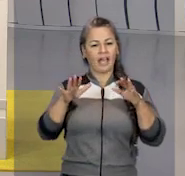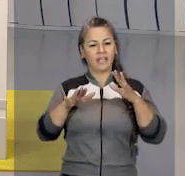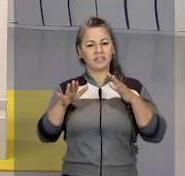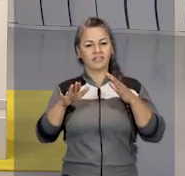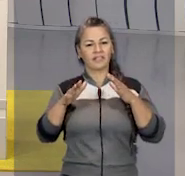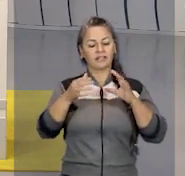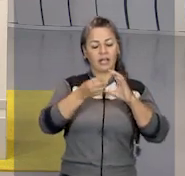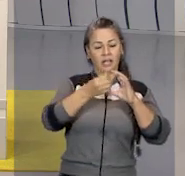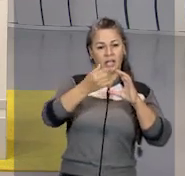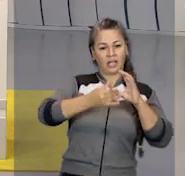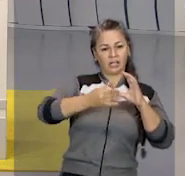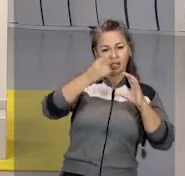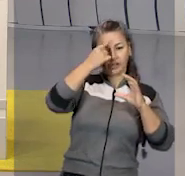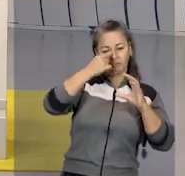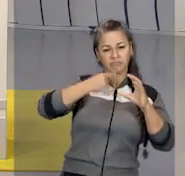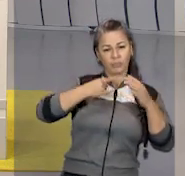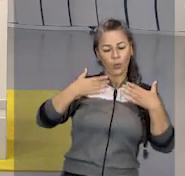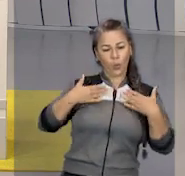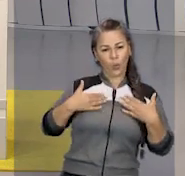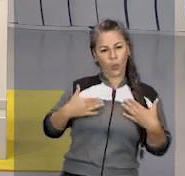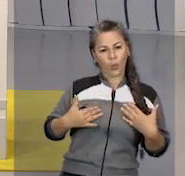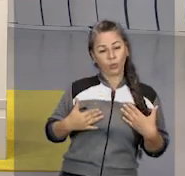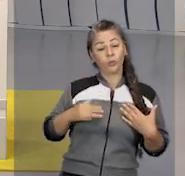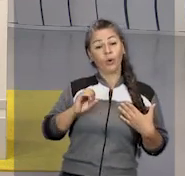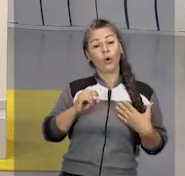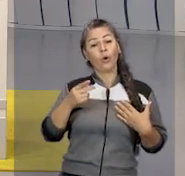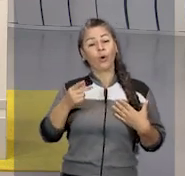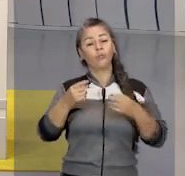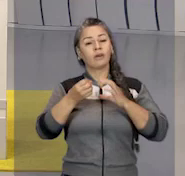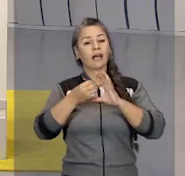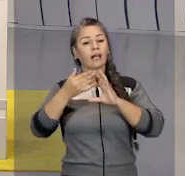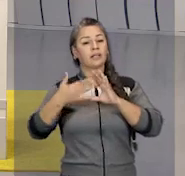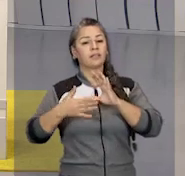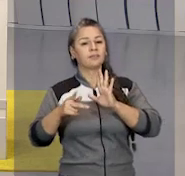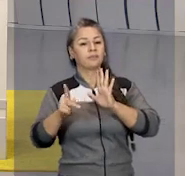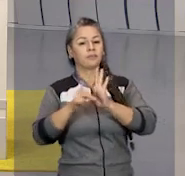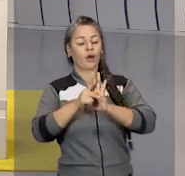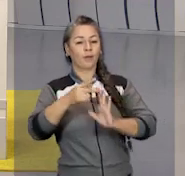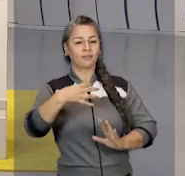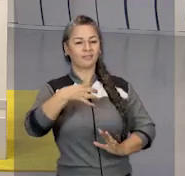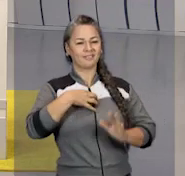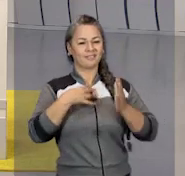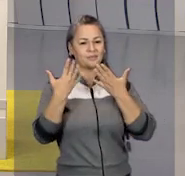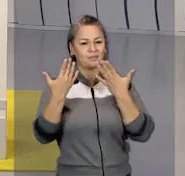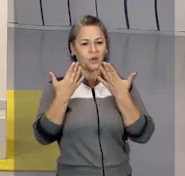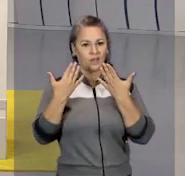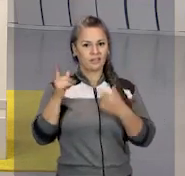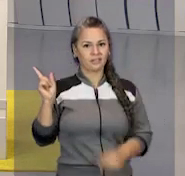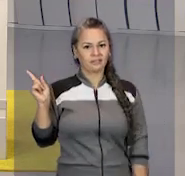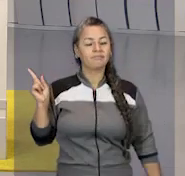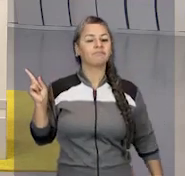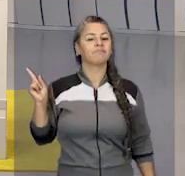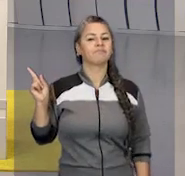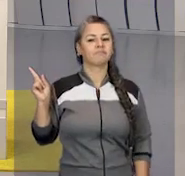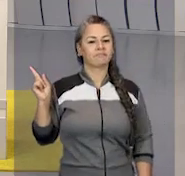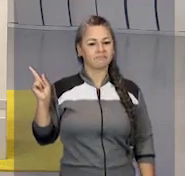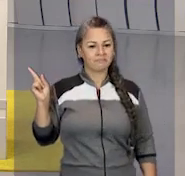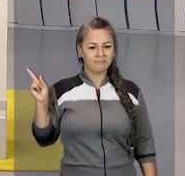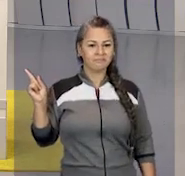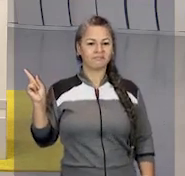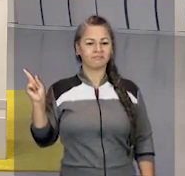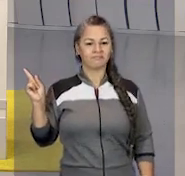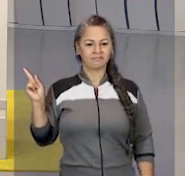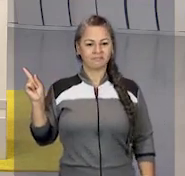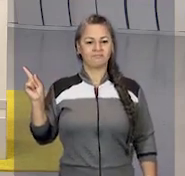física, ora, né, comportamental, que a gente chama aí de psicológica, e a gente vai montando, a gente